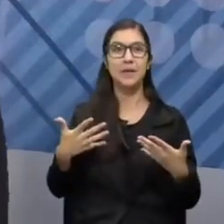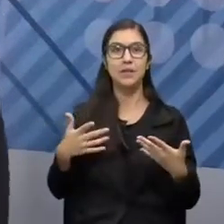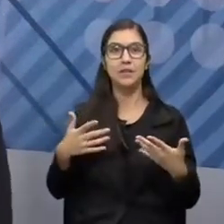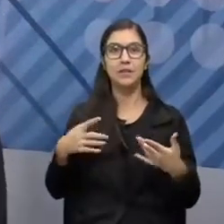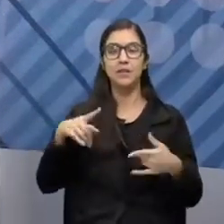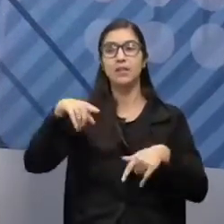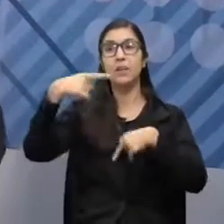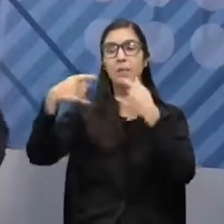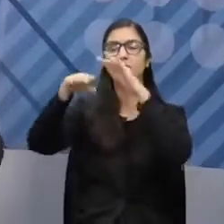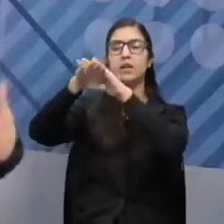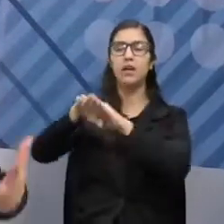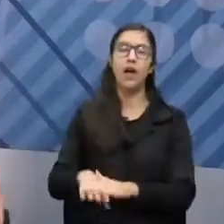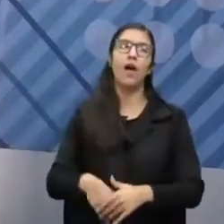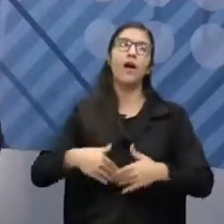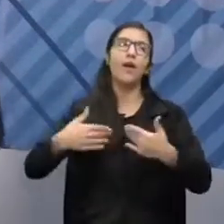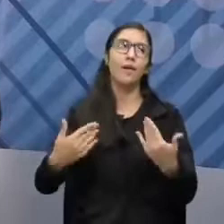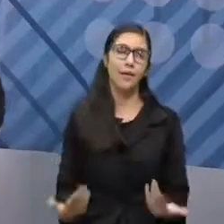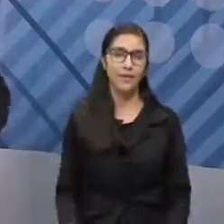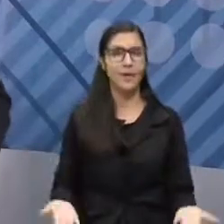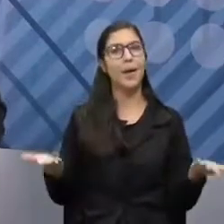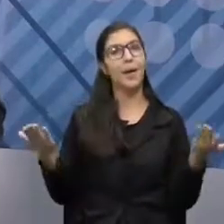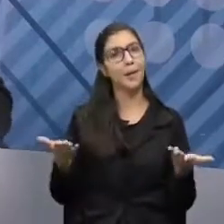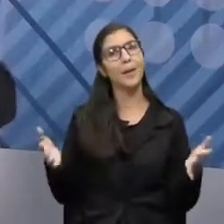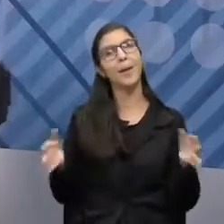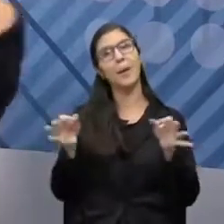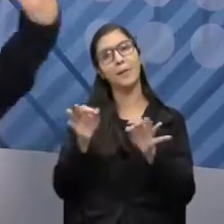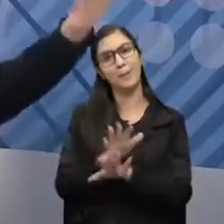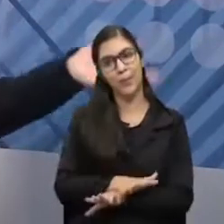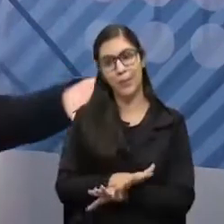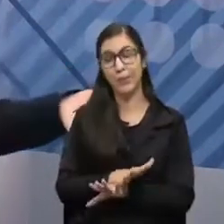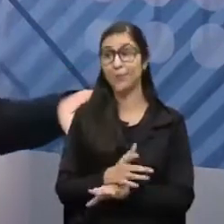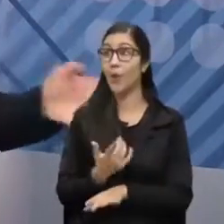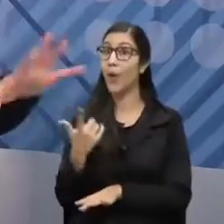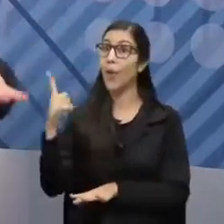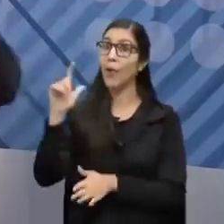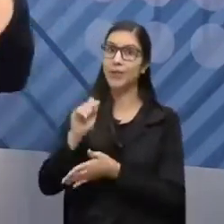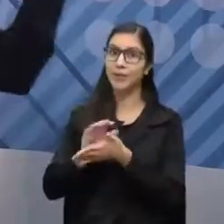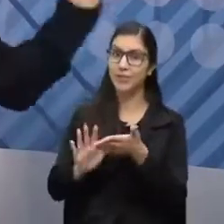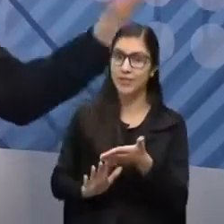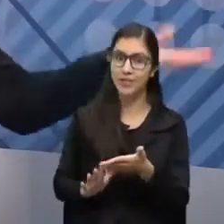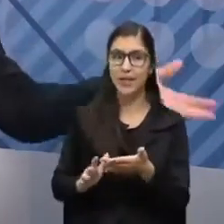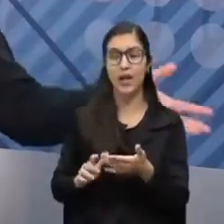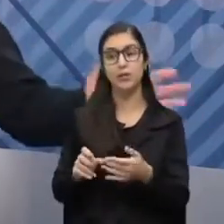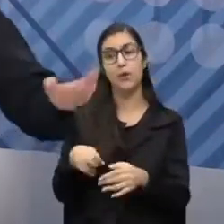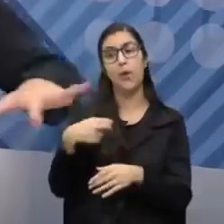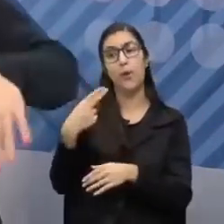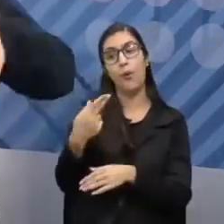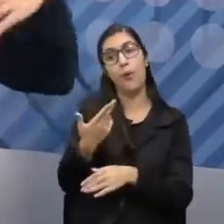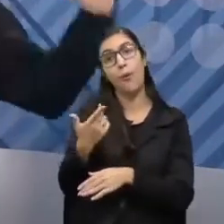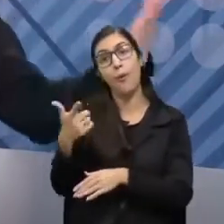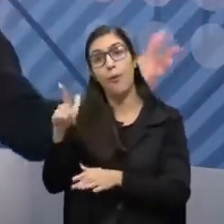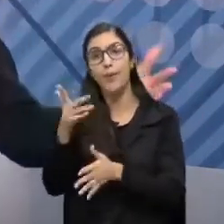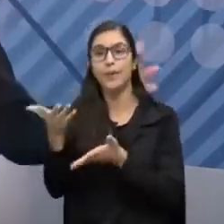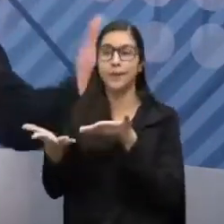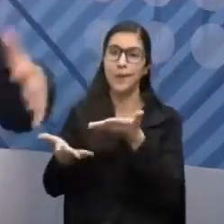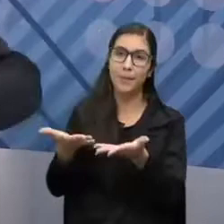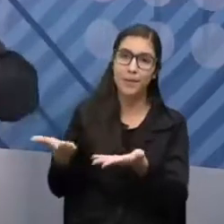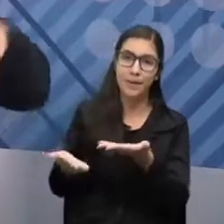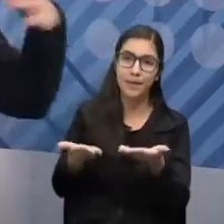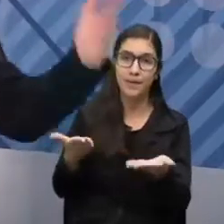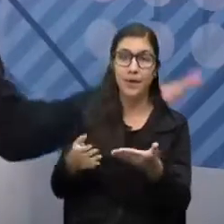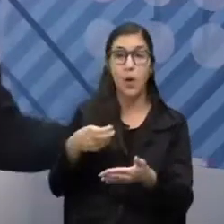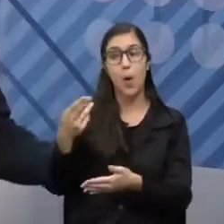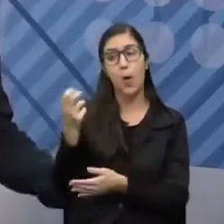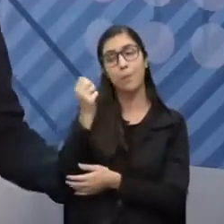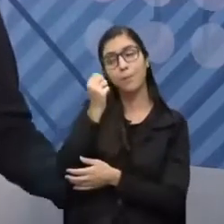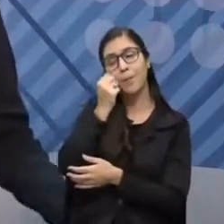dá um suspiro. Acabou a brincadeira, agora eu não vou mais brincar, agora é uma outra atividade. Eu vou para uma outra terapia, vou para uma outra atividade, ou talvez a